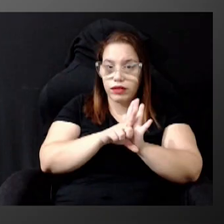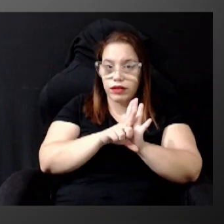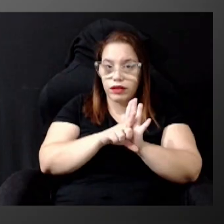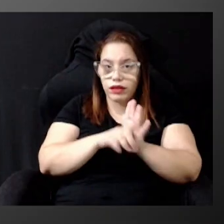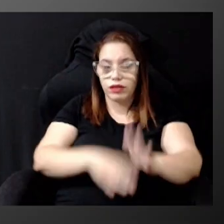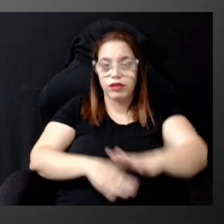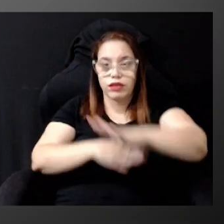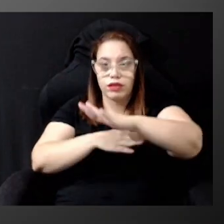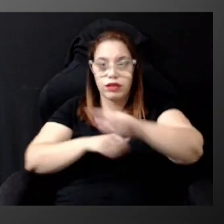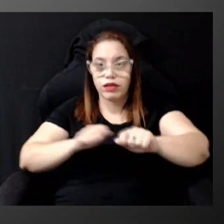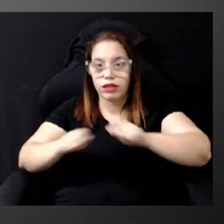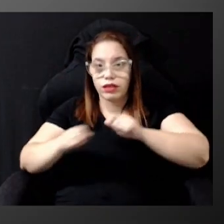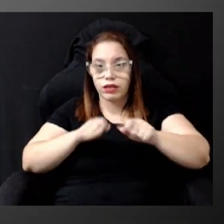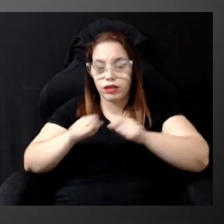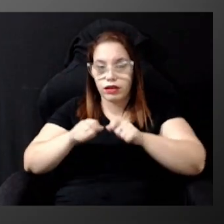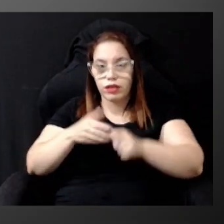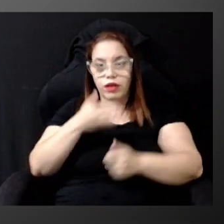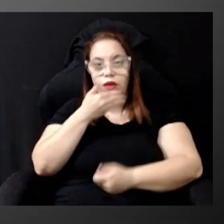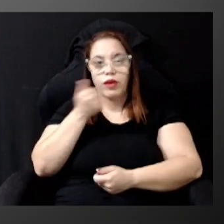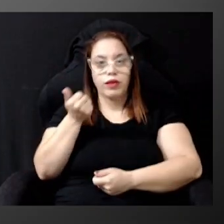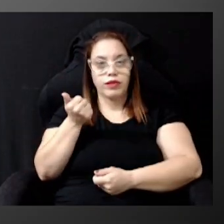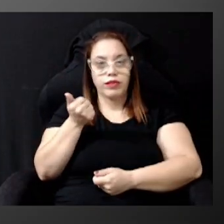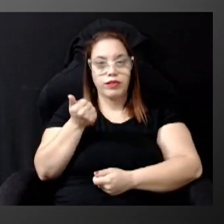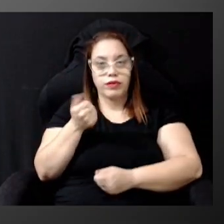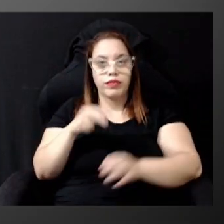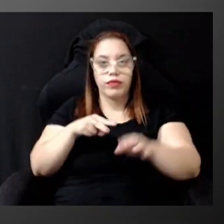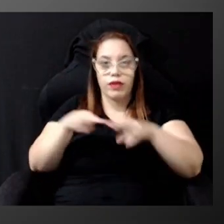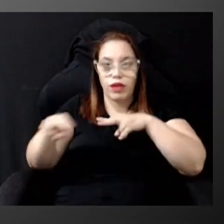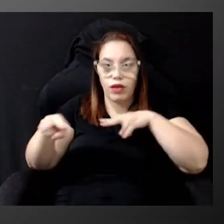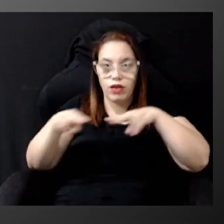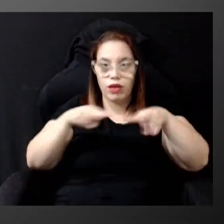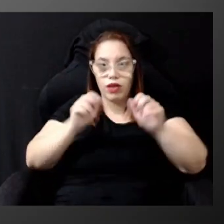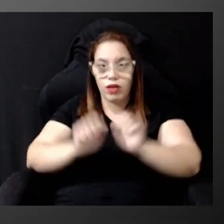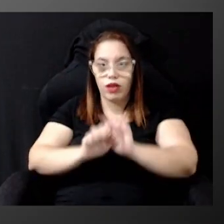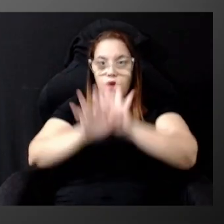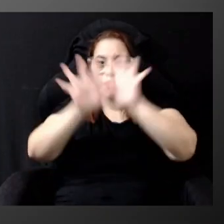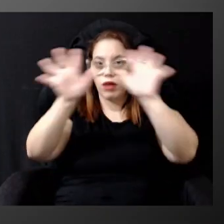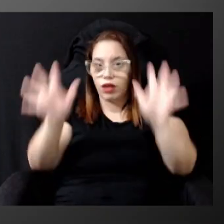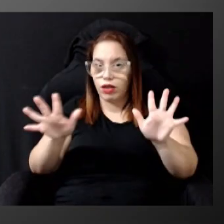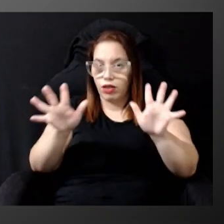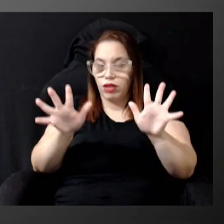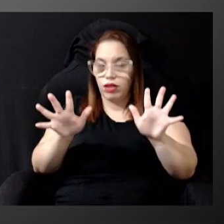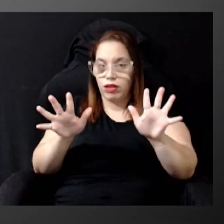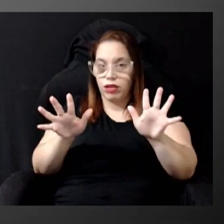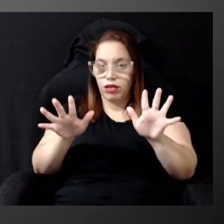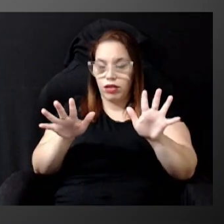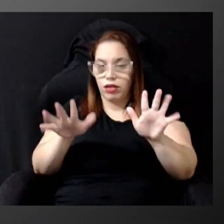justamente para melhorar a fiscalização e a transparência dos chamados